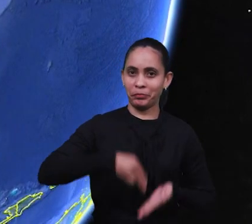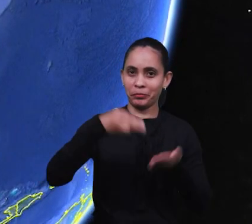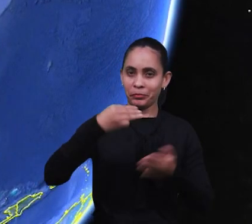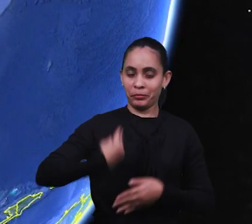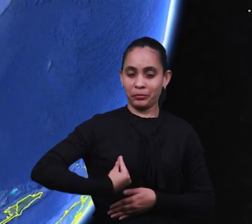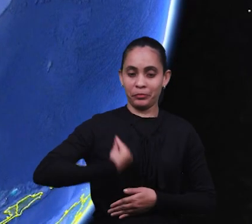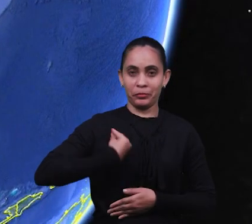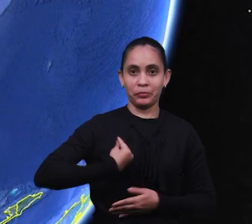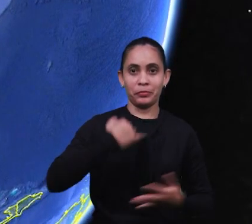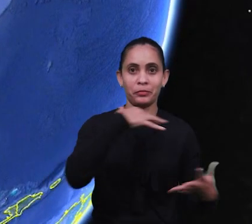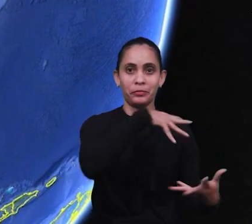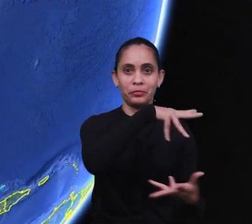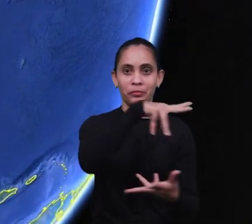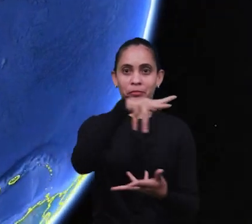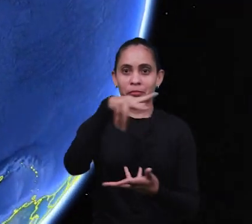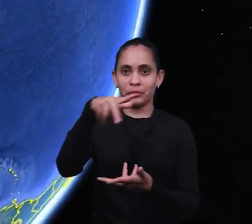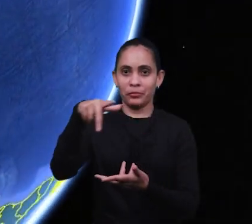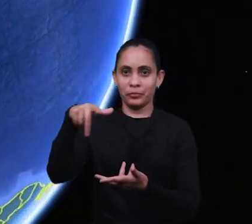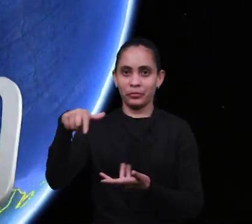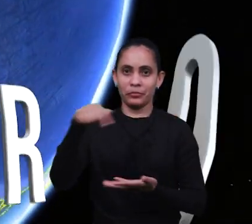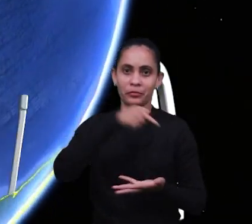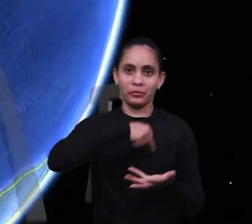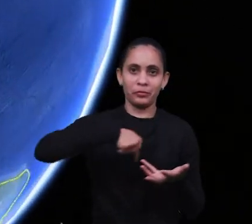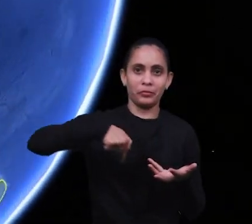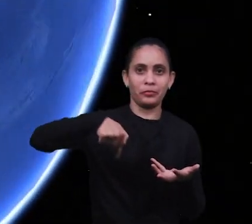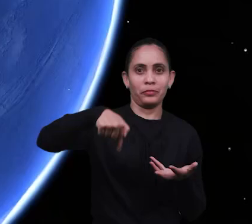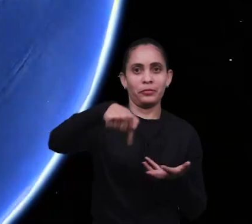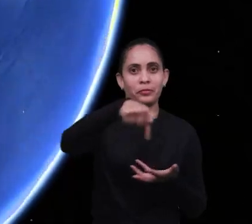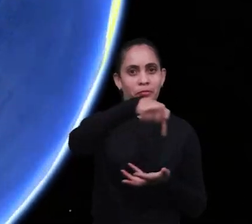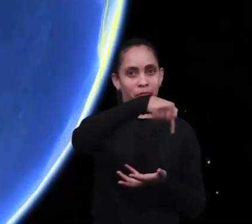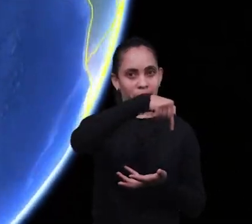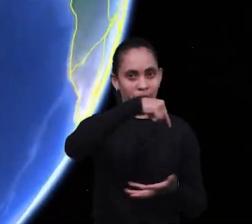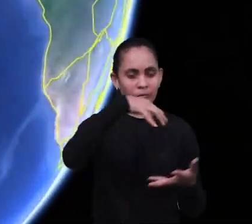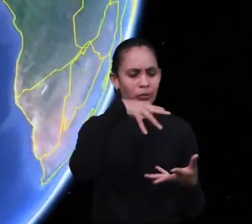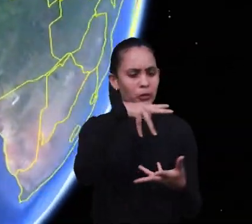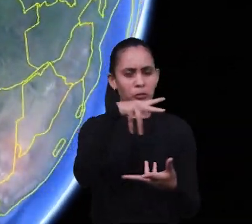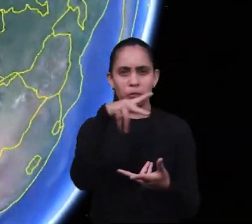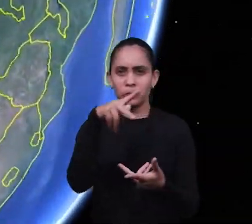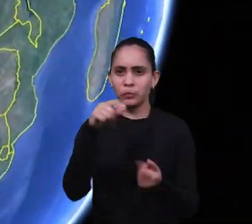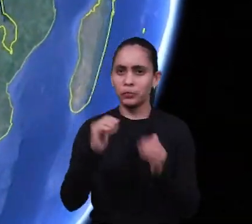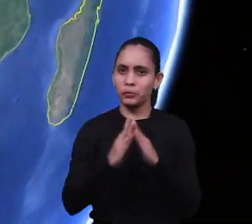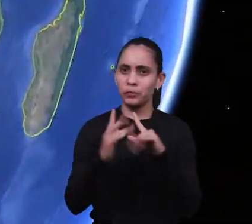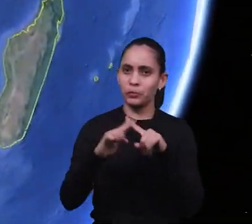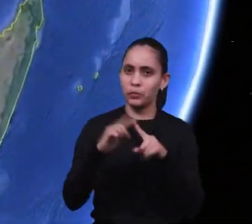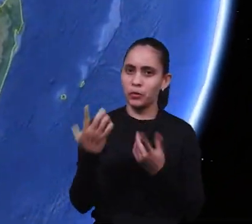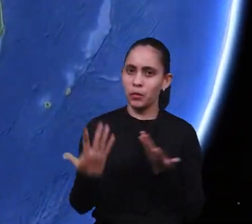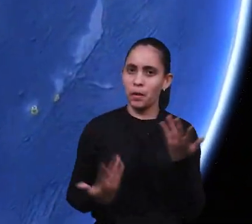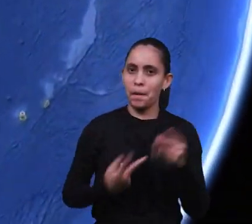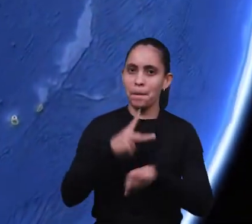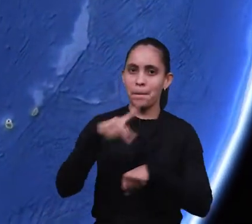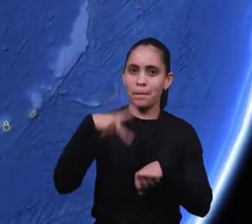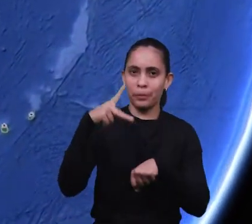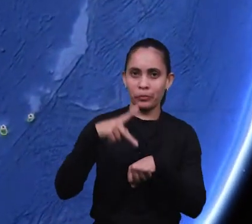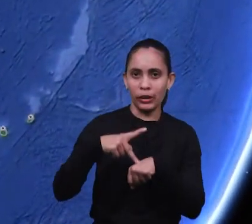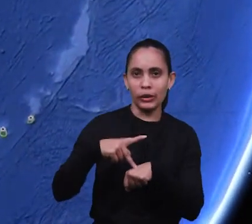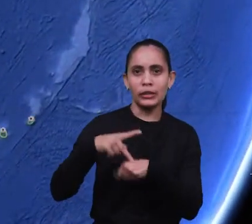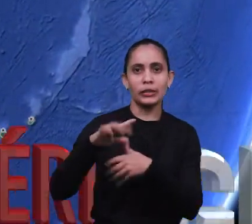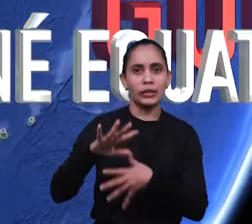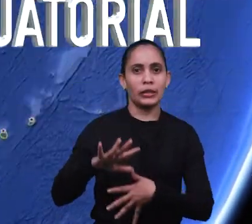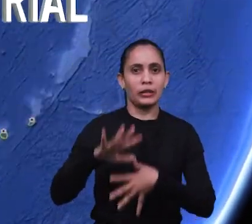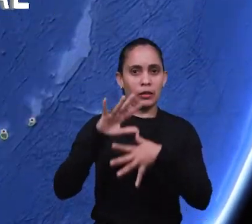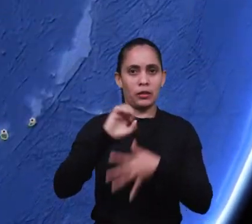Igreja Cristã Maranata está presente em nações de todos os continentes do planeta. Igrejas de países nas